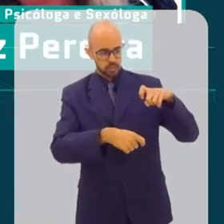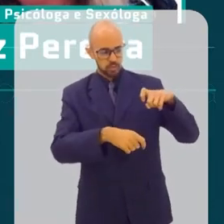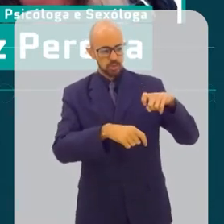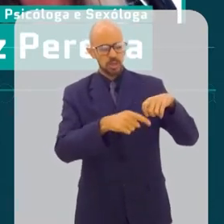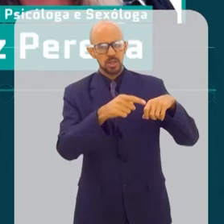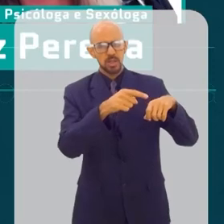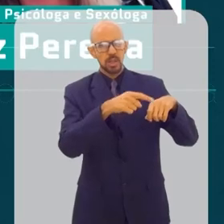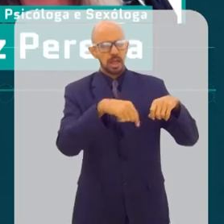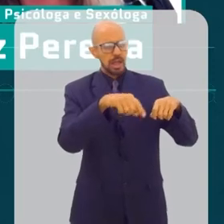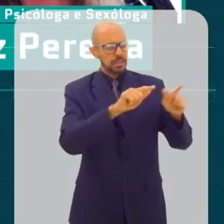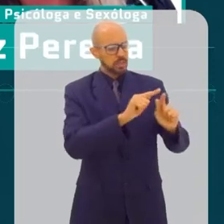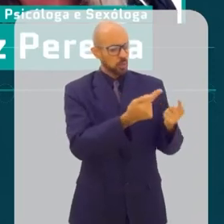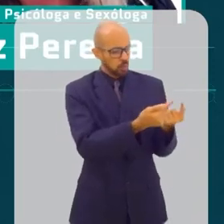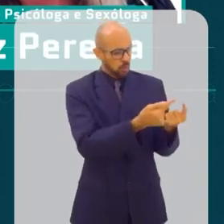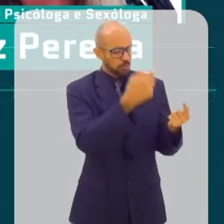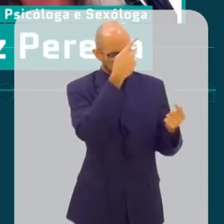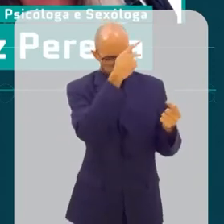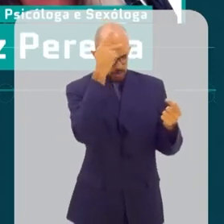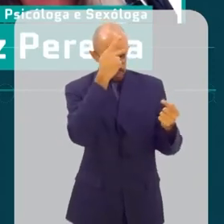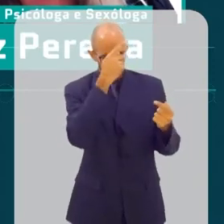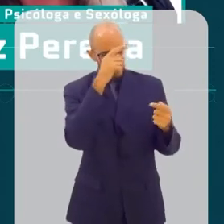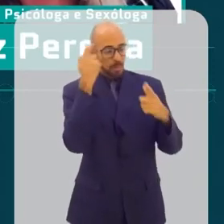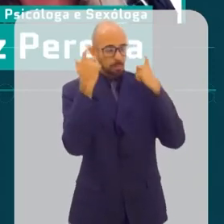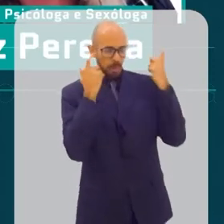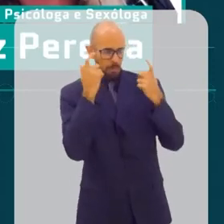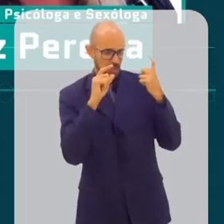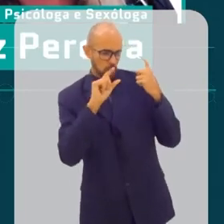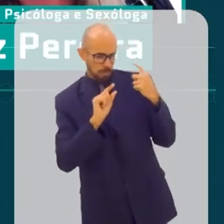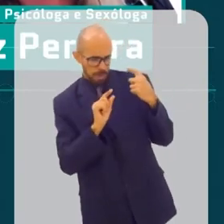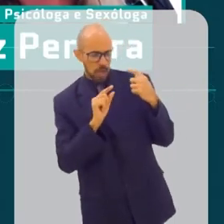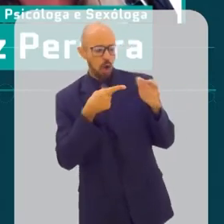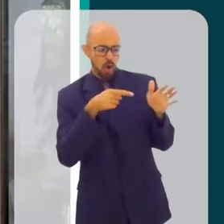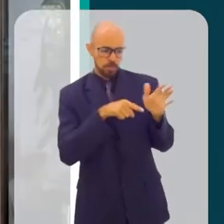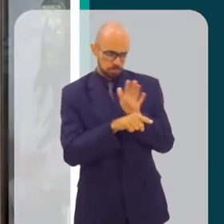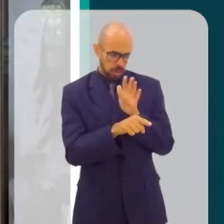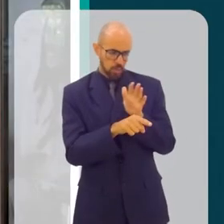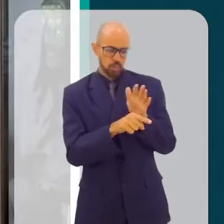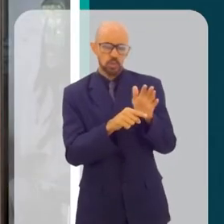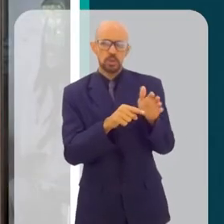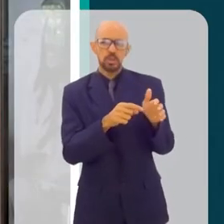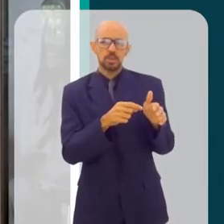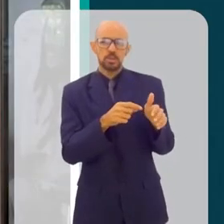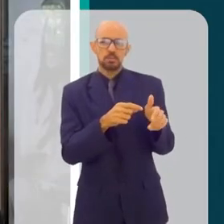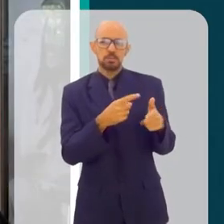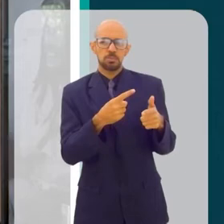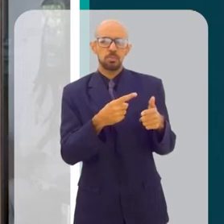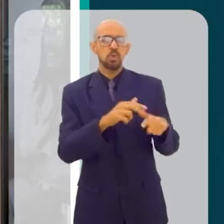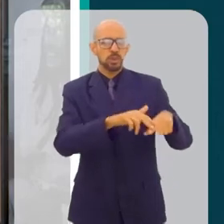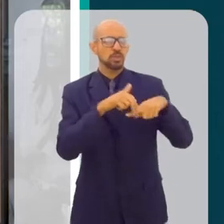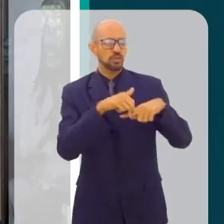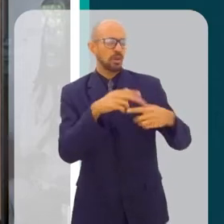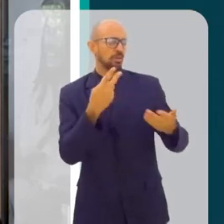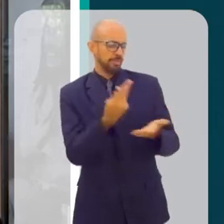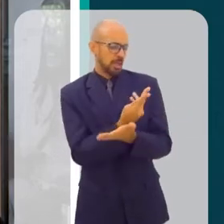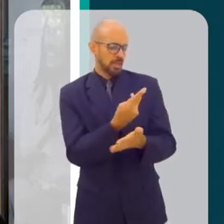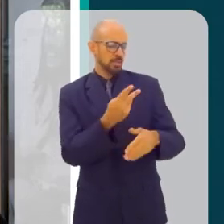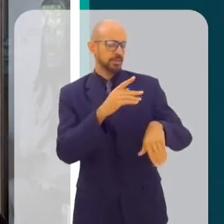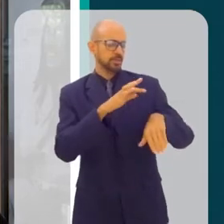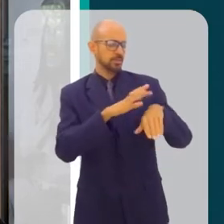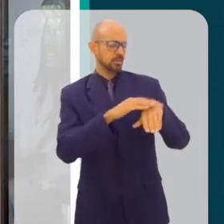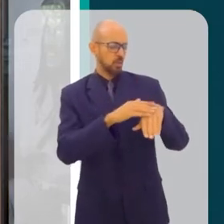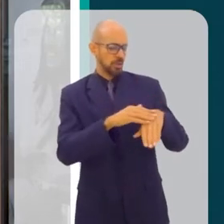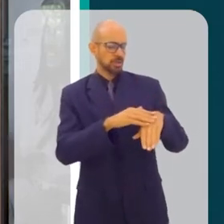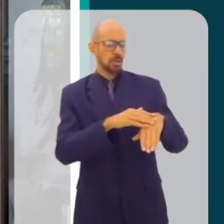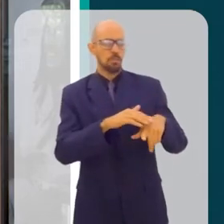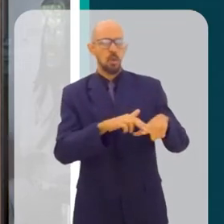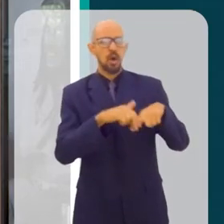com que essas pessoas se preocupem menos e se exponham mais a doenças no sexo na terceira idade